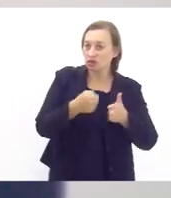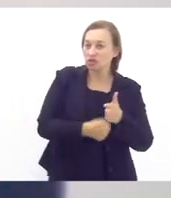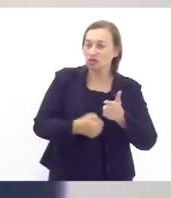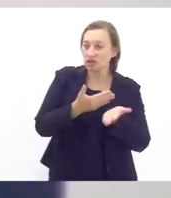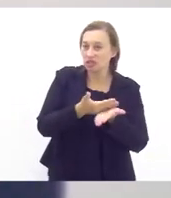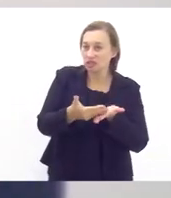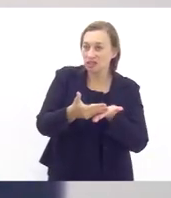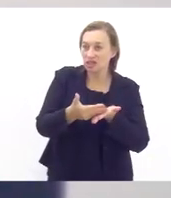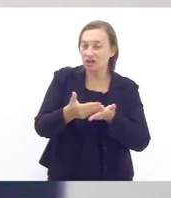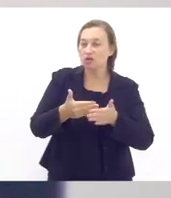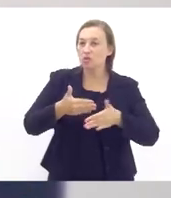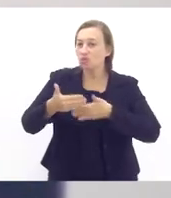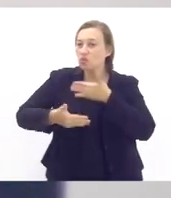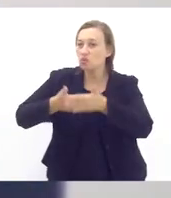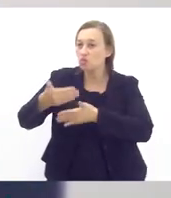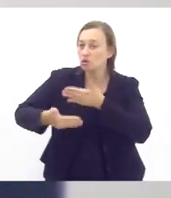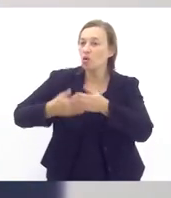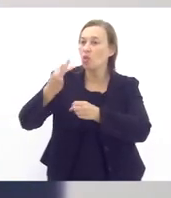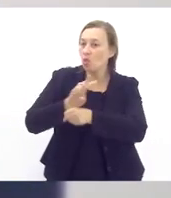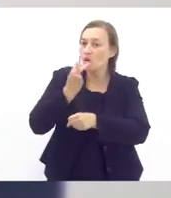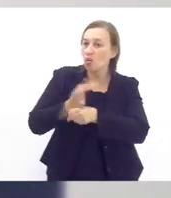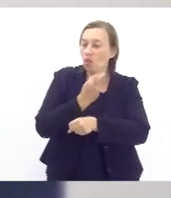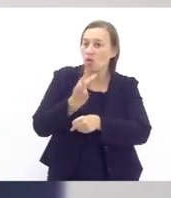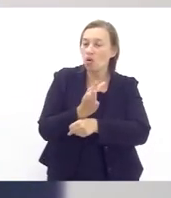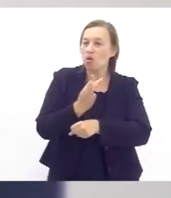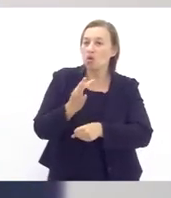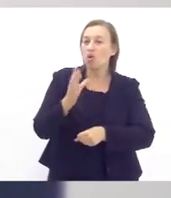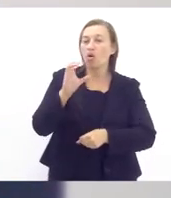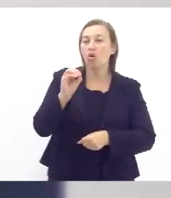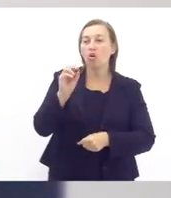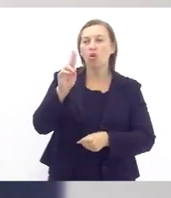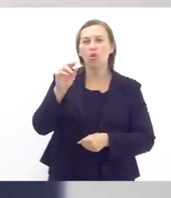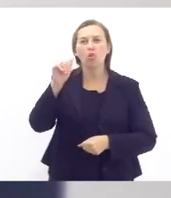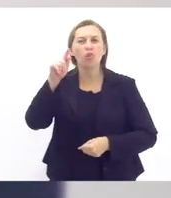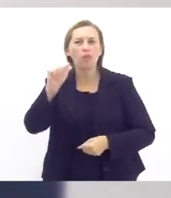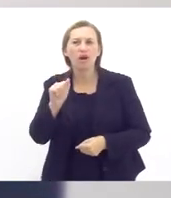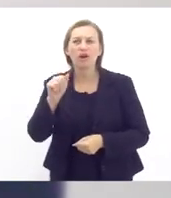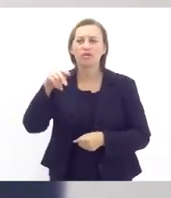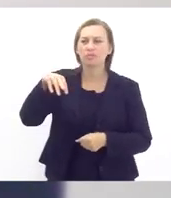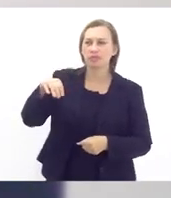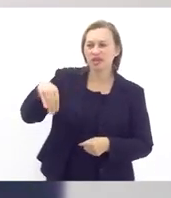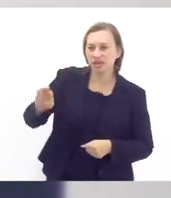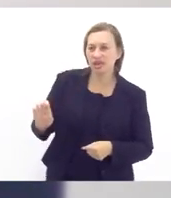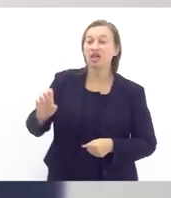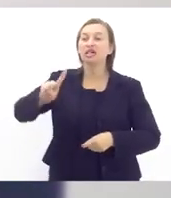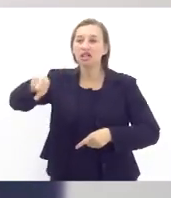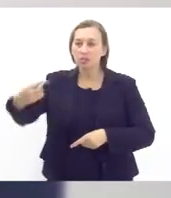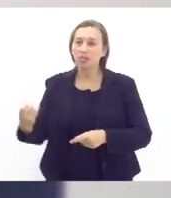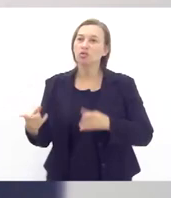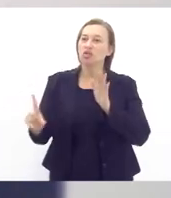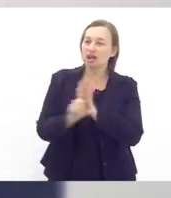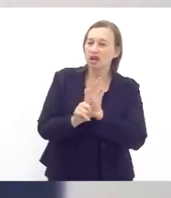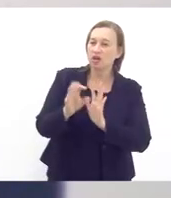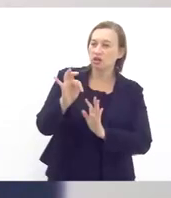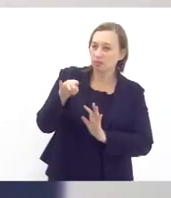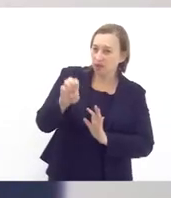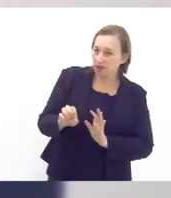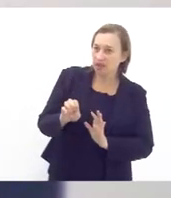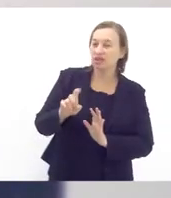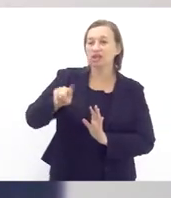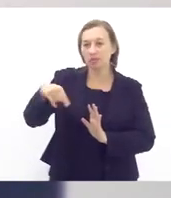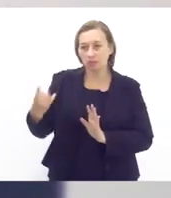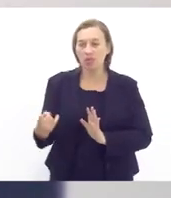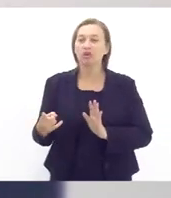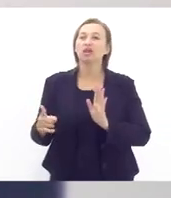começaram com processo de resistência no ocupaming e que depois culminou na Vitória da lei de blank na Vitória